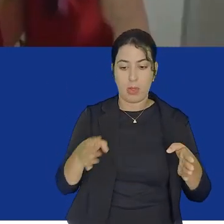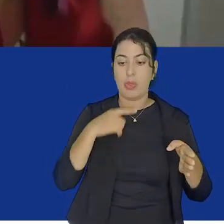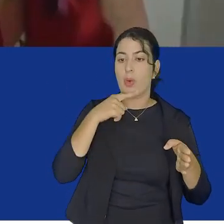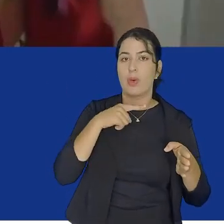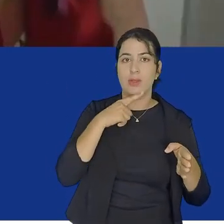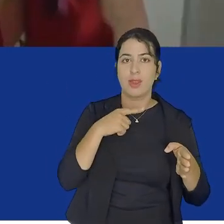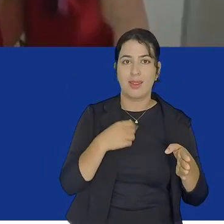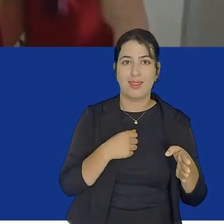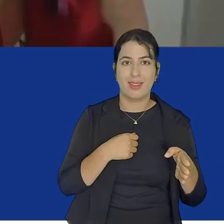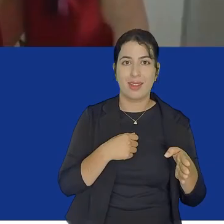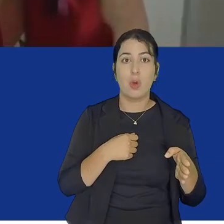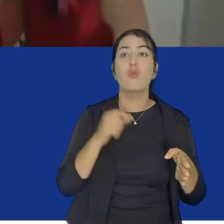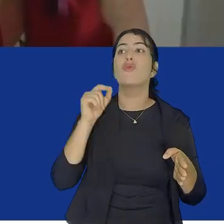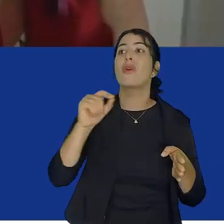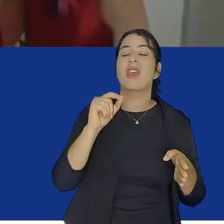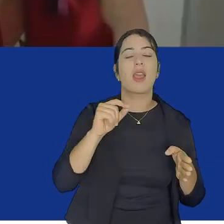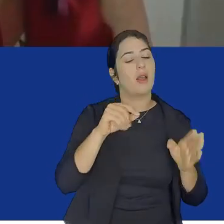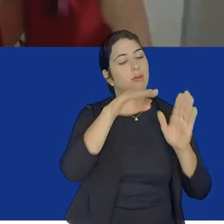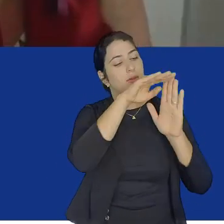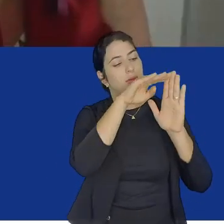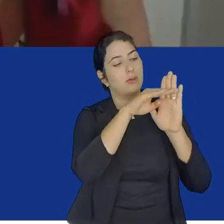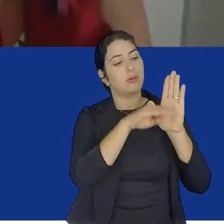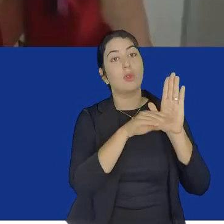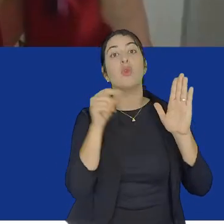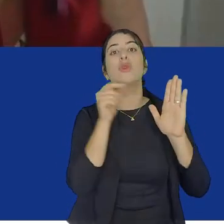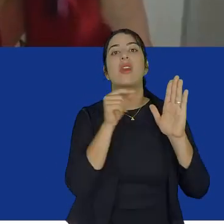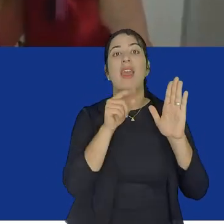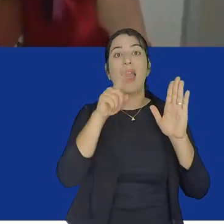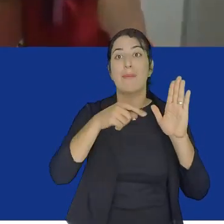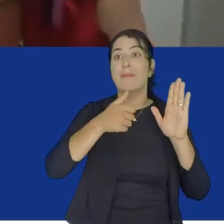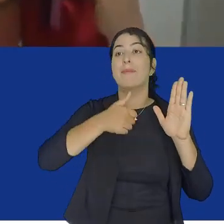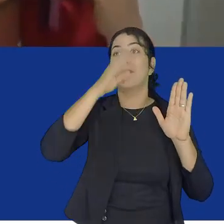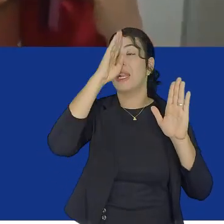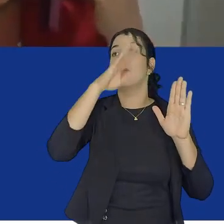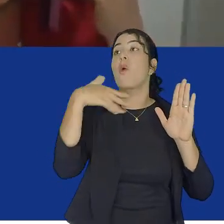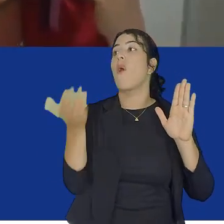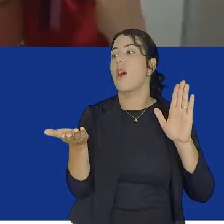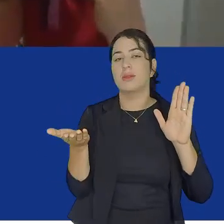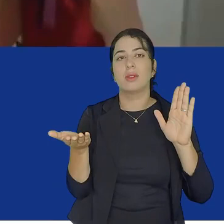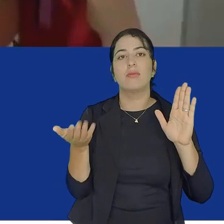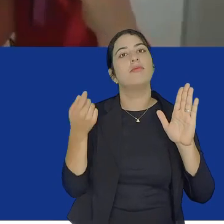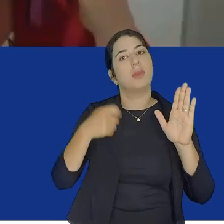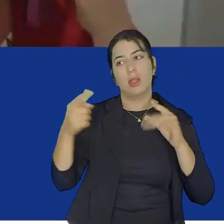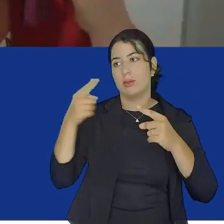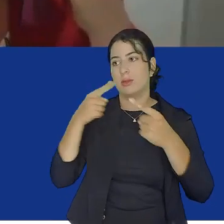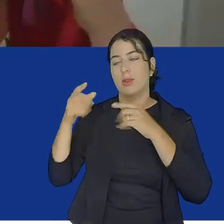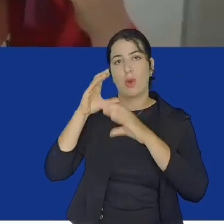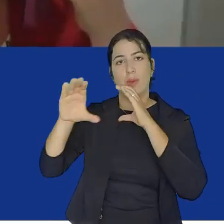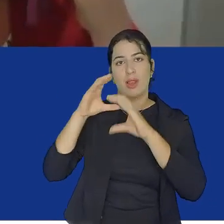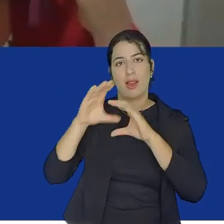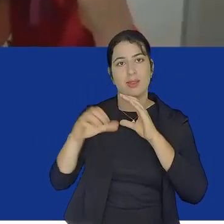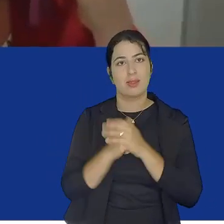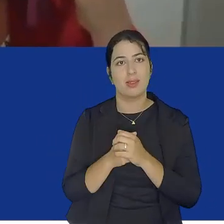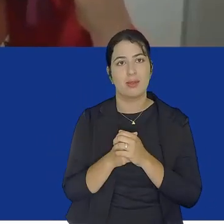é a tarefa prioritária? Eu recebi 3 tarefas urgentes. Qual é a prioritária? Então, precisamos urgentemente abrir espaços